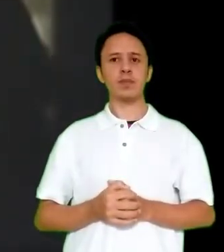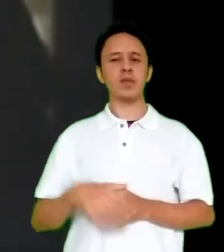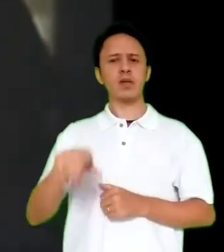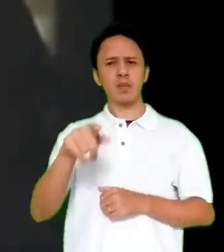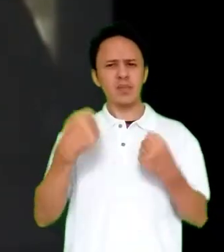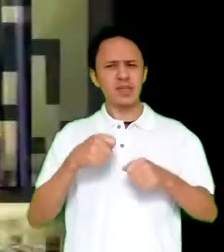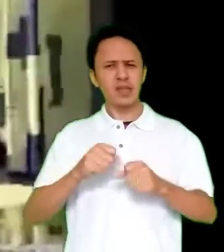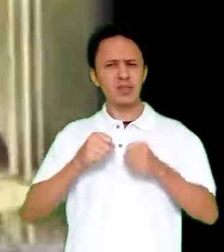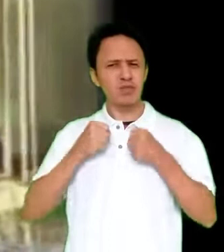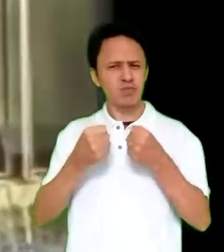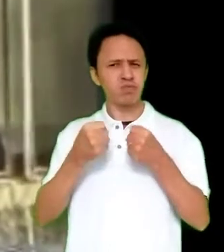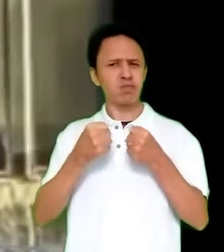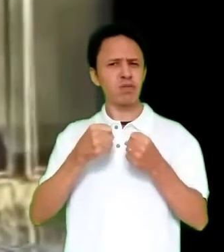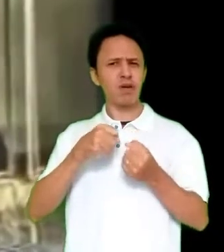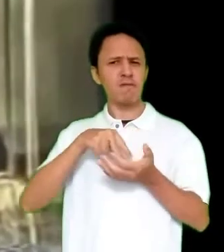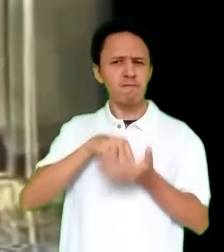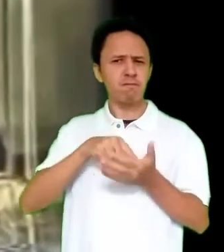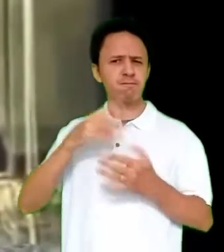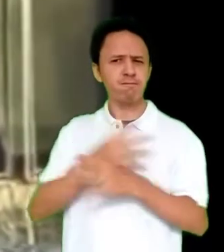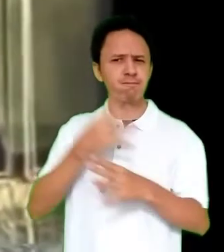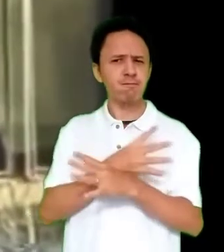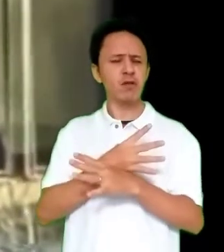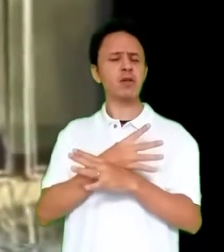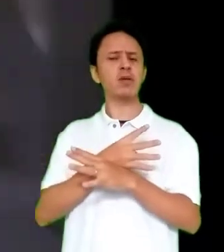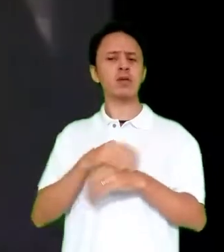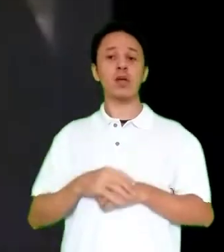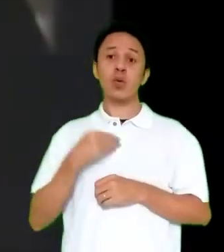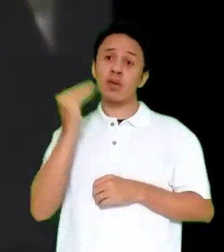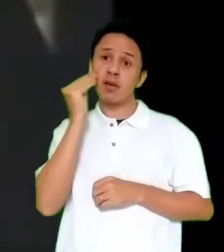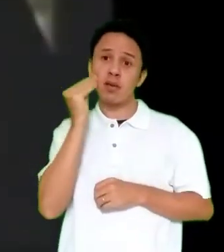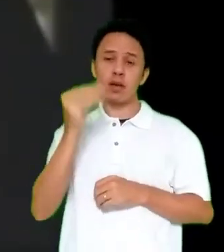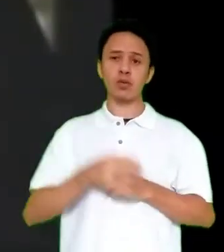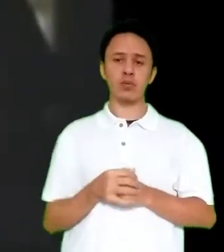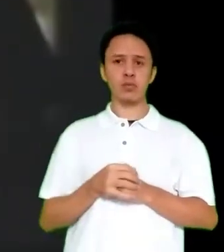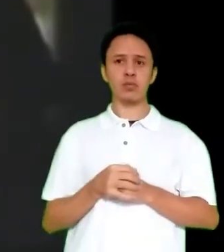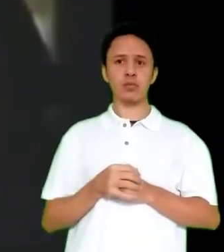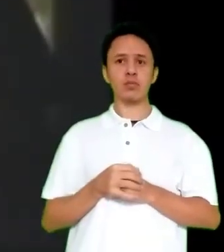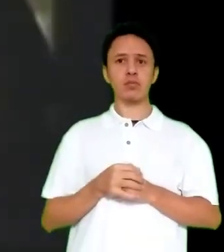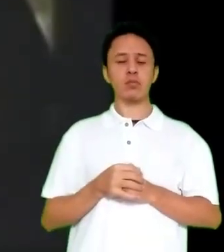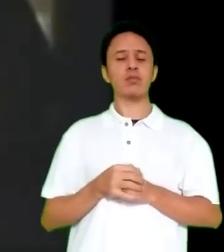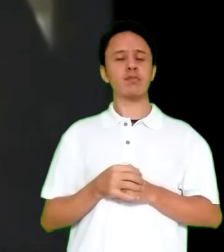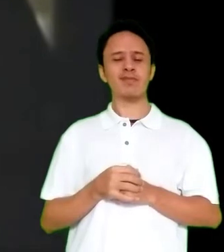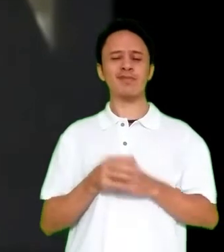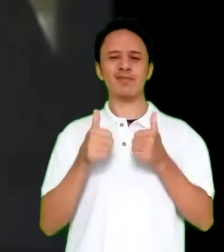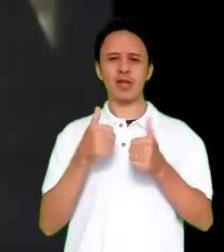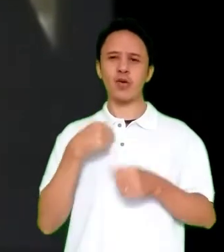Mantenha o movimento firme, rapaz. Estou tentando, mestre, estou tentando. Claro, eu estou vendo seu